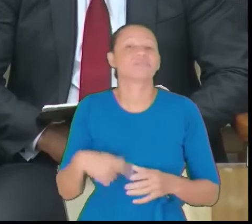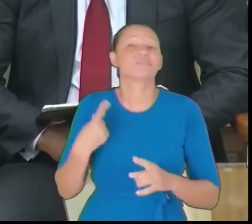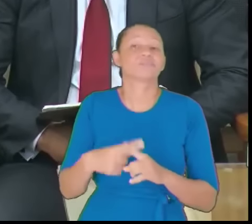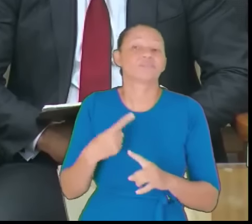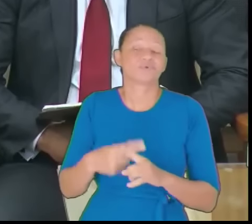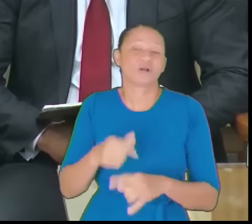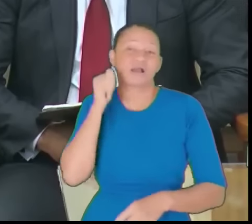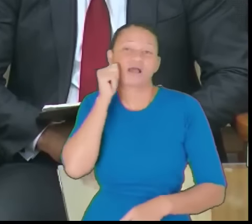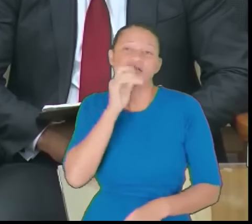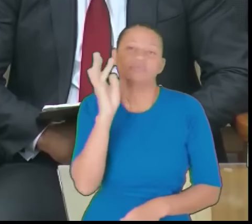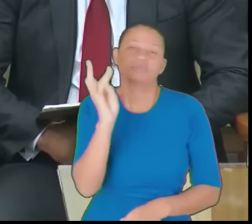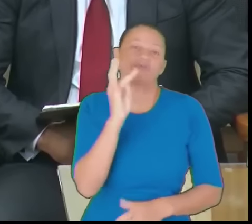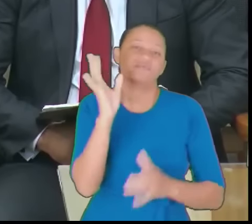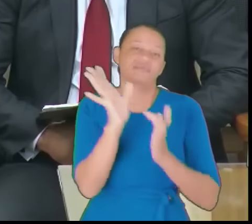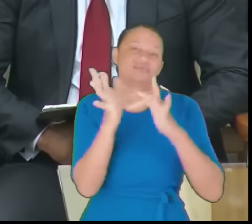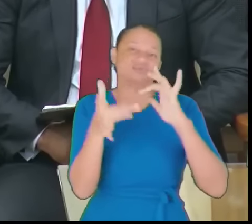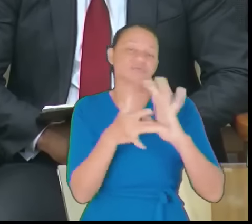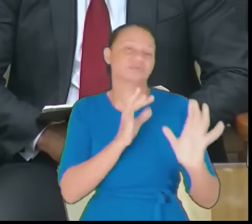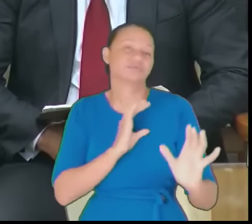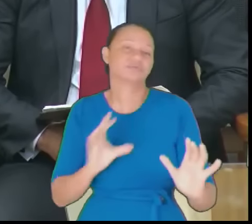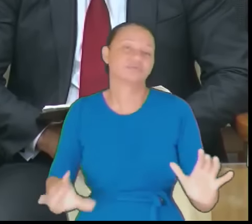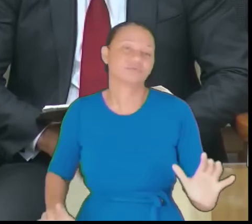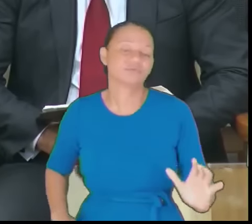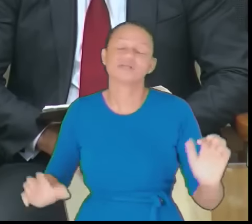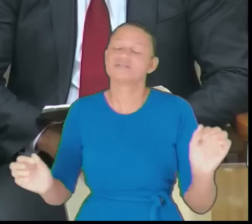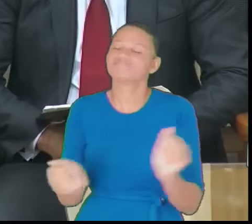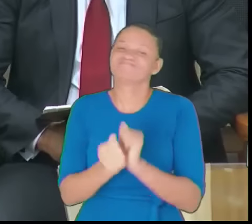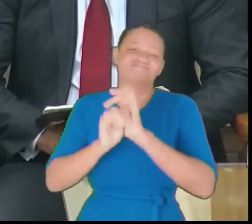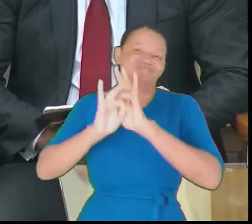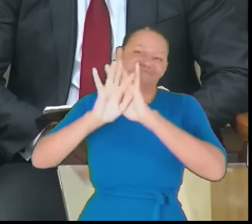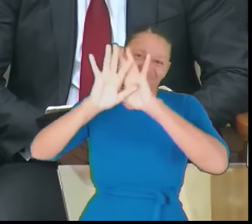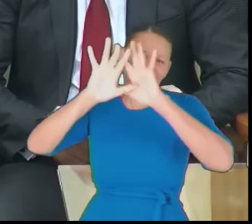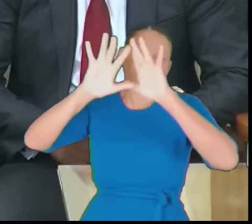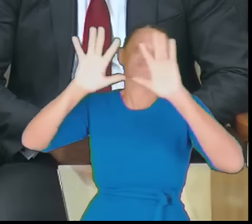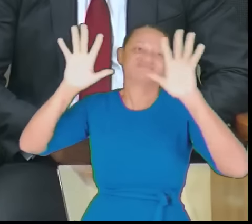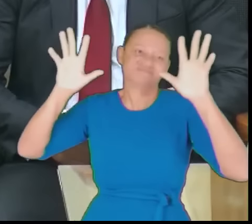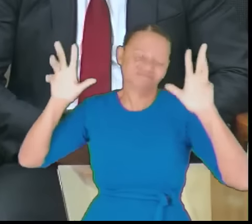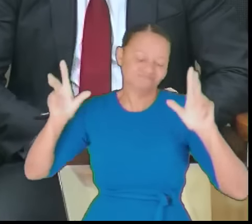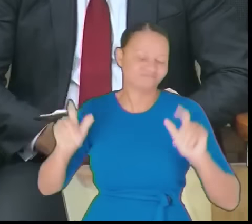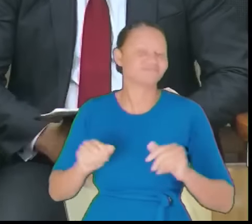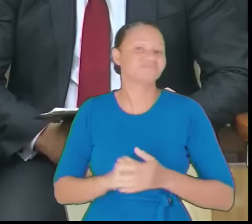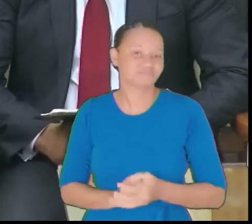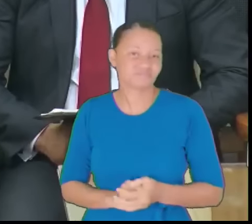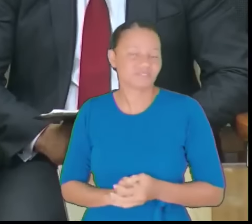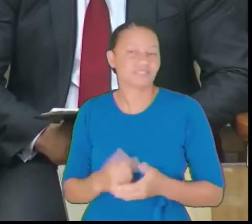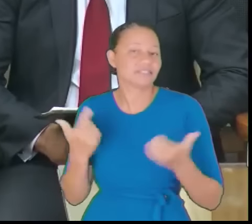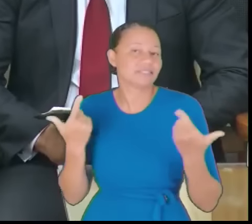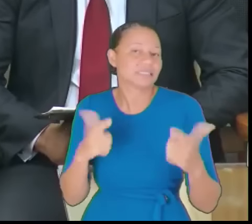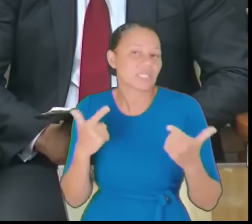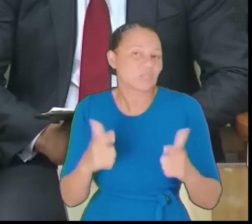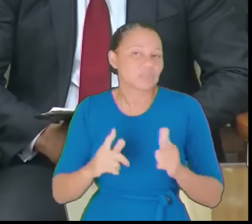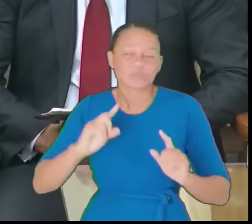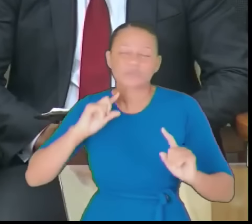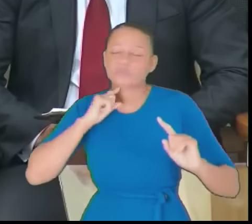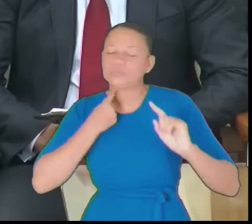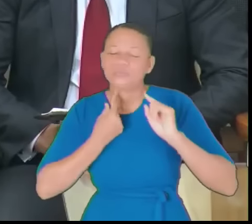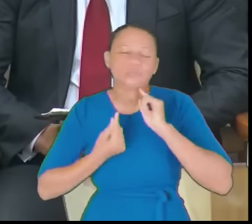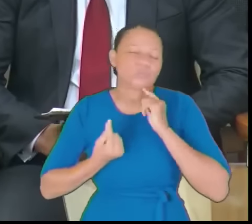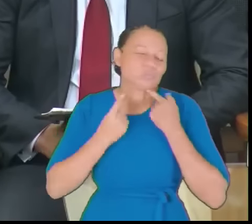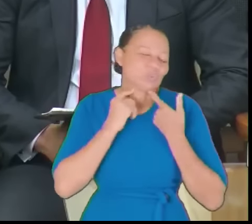Jesus, ela é gloriosa. Ela é sem mácula e ela